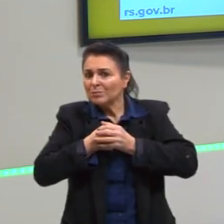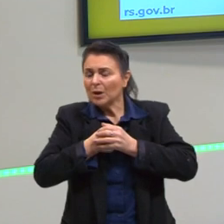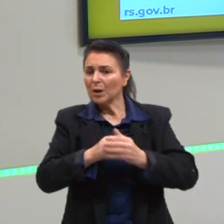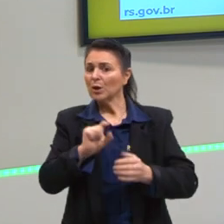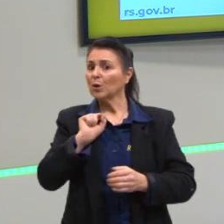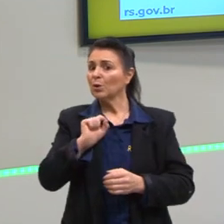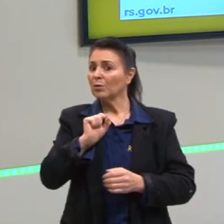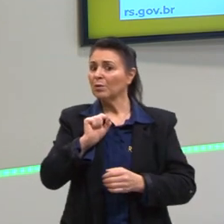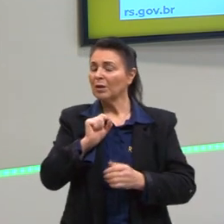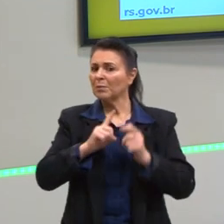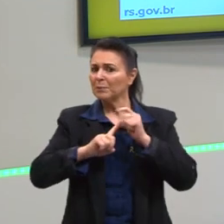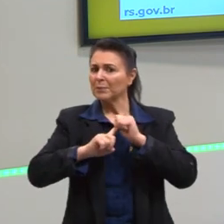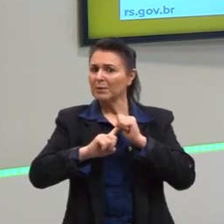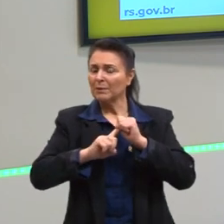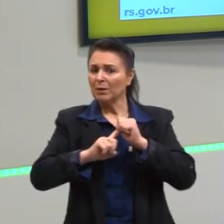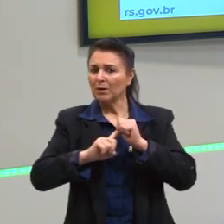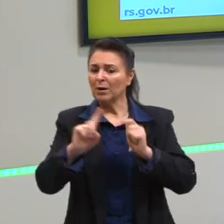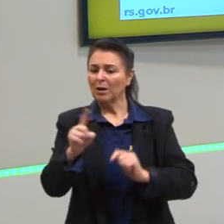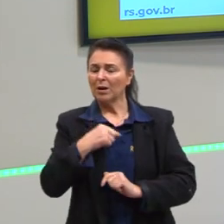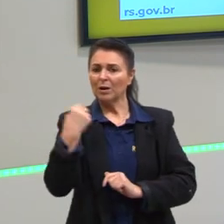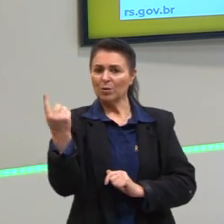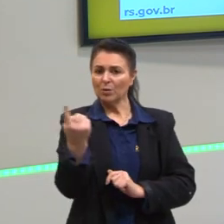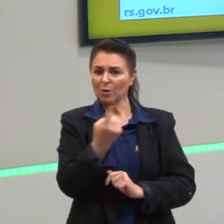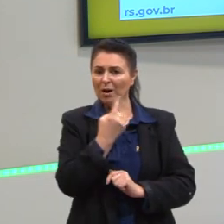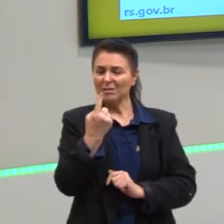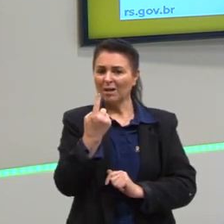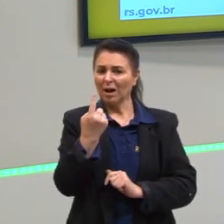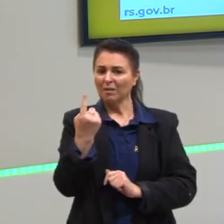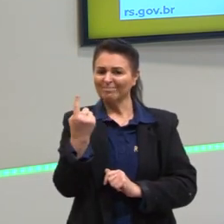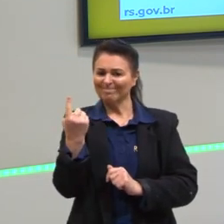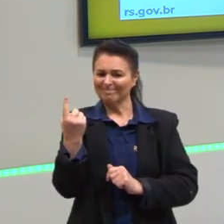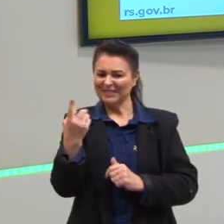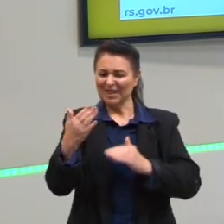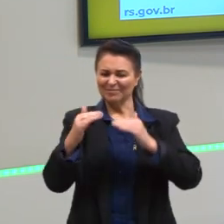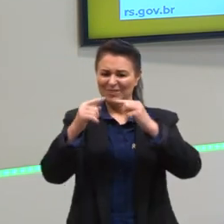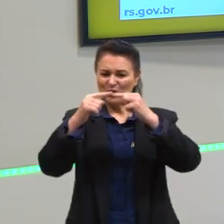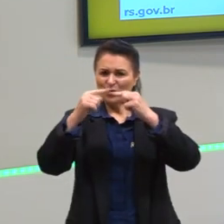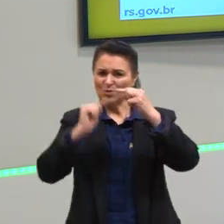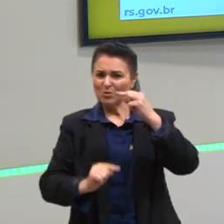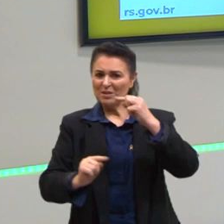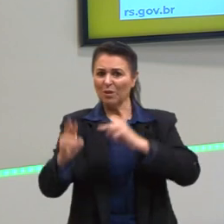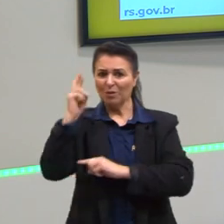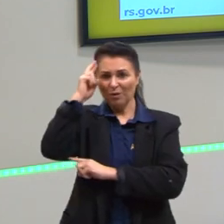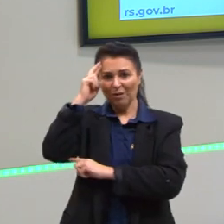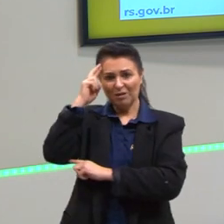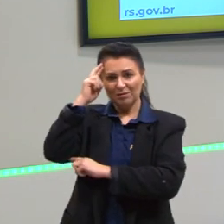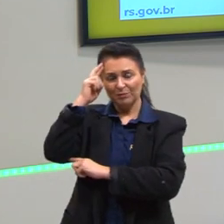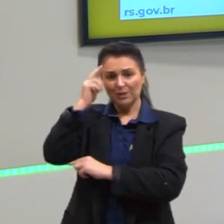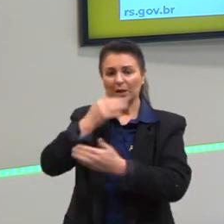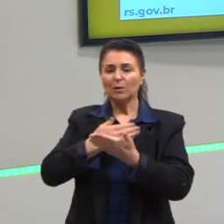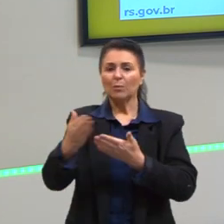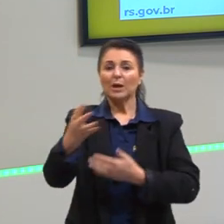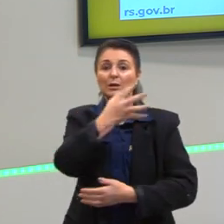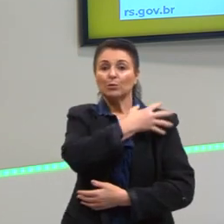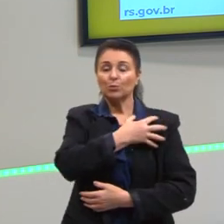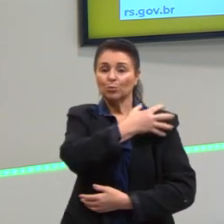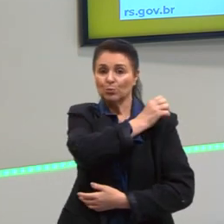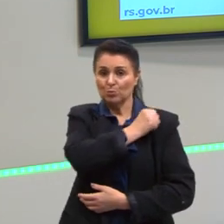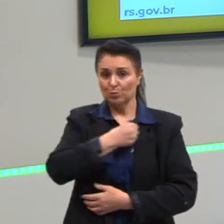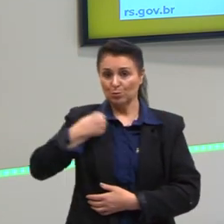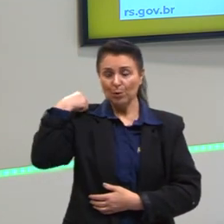entre elas Essa é a questão da nossa submissão a razão ele começa a criticar desde Sócrates depois passa pelo